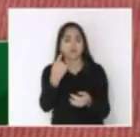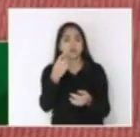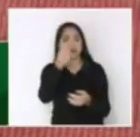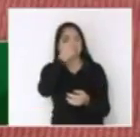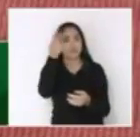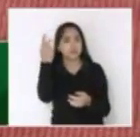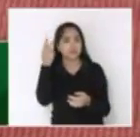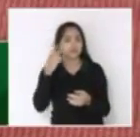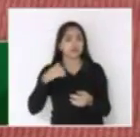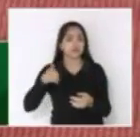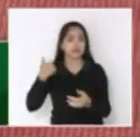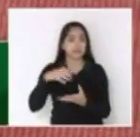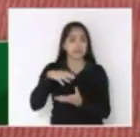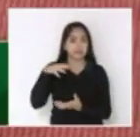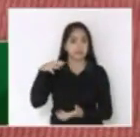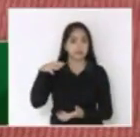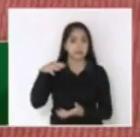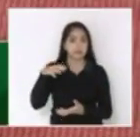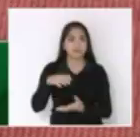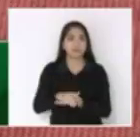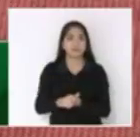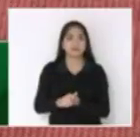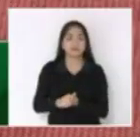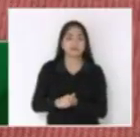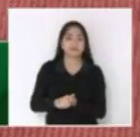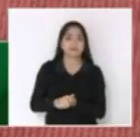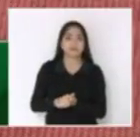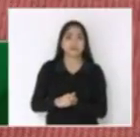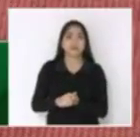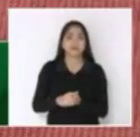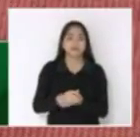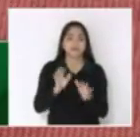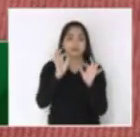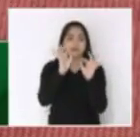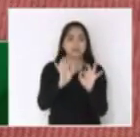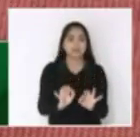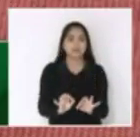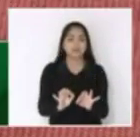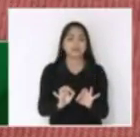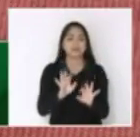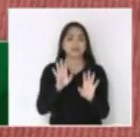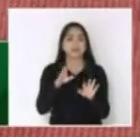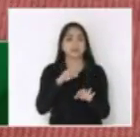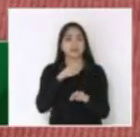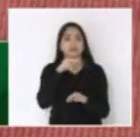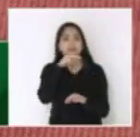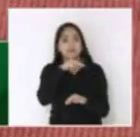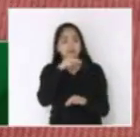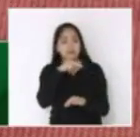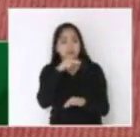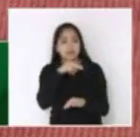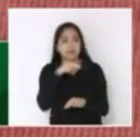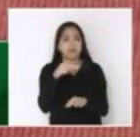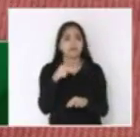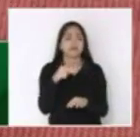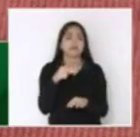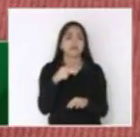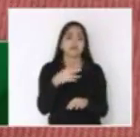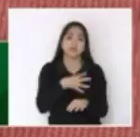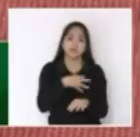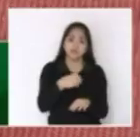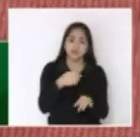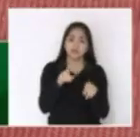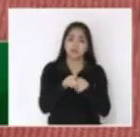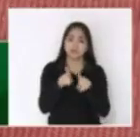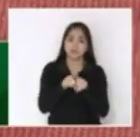certamente aqui vocês têm bisnetos, vocês têm netos, e é claro, têm filhos, ajudem aos netos